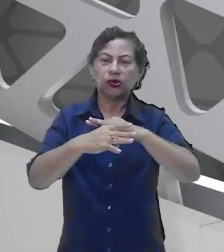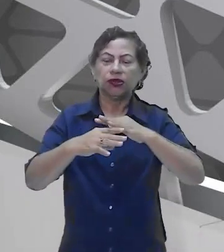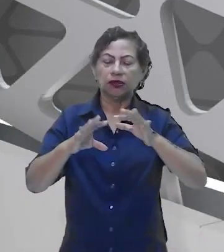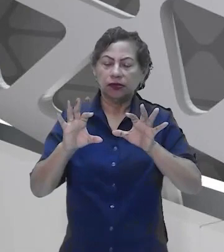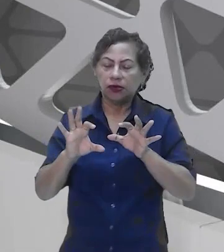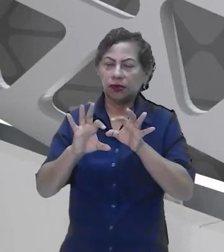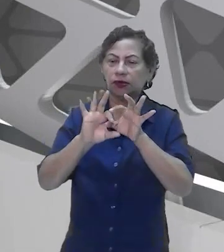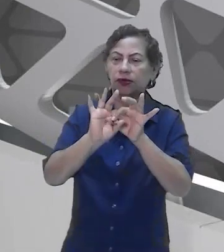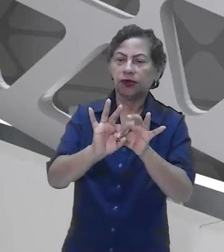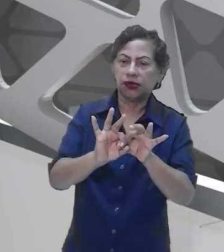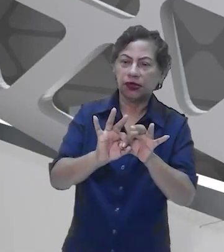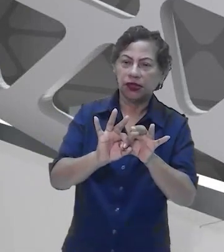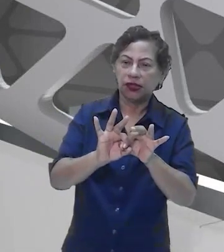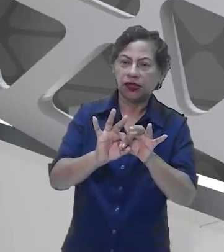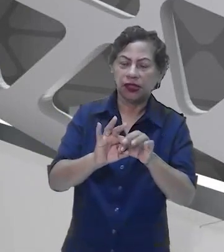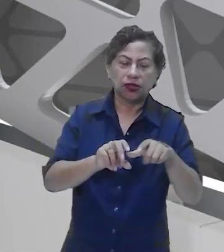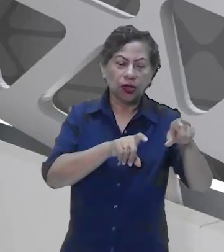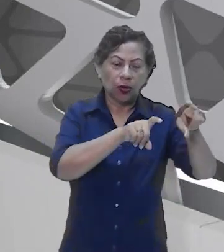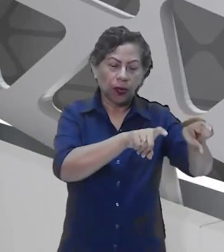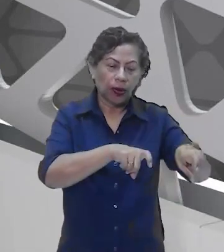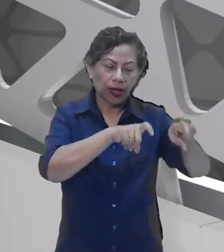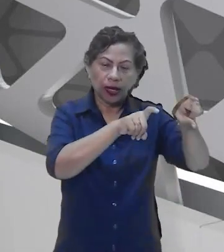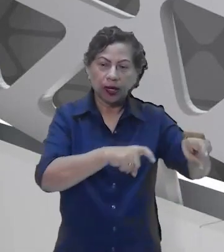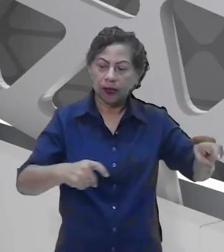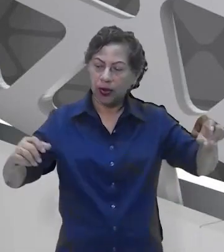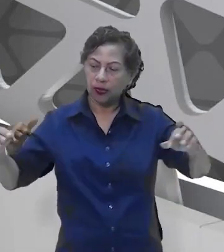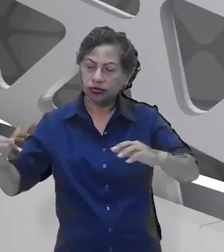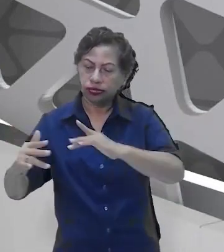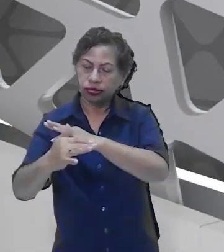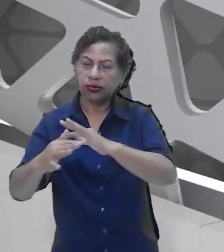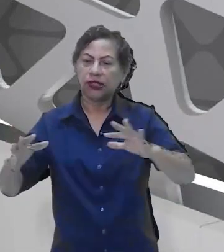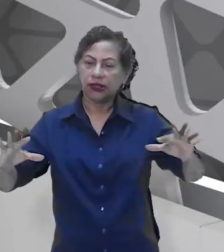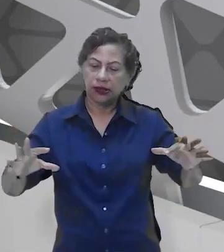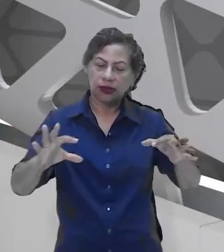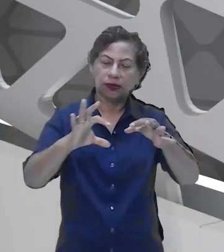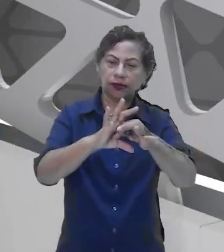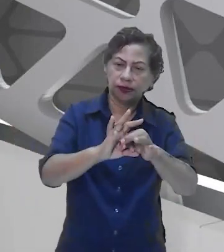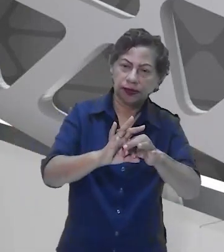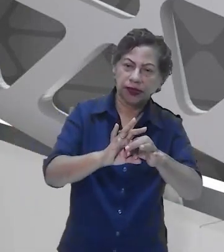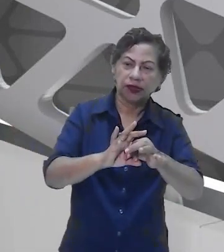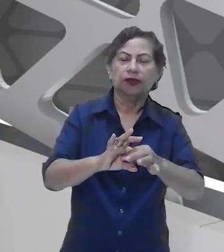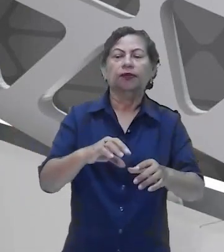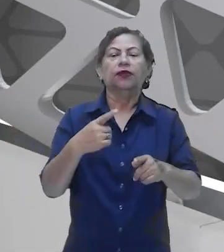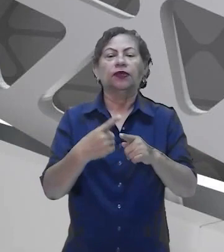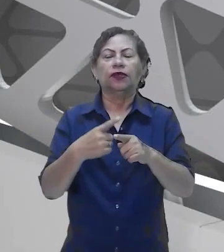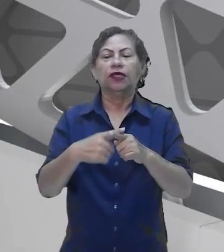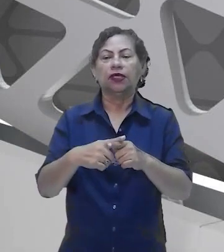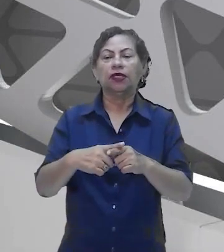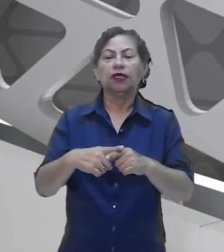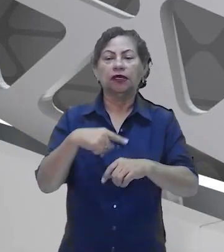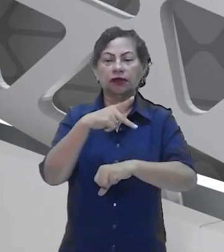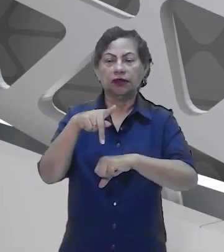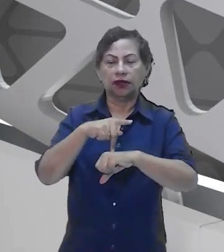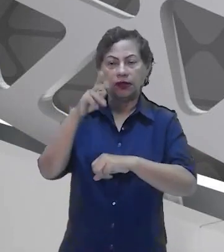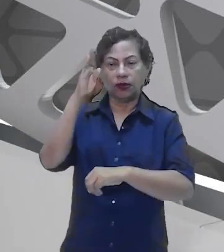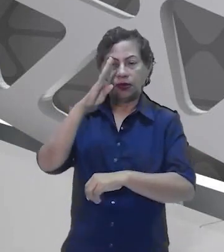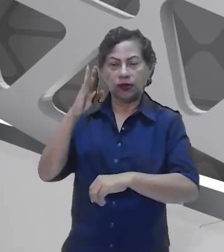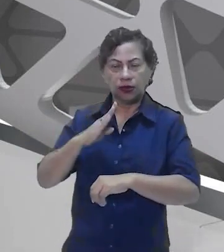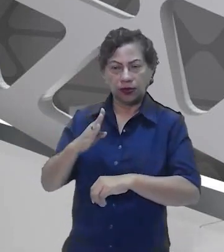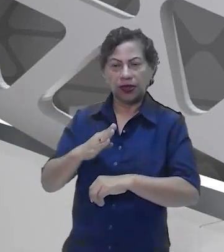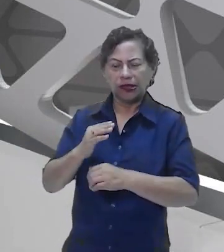certo? Então, a modernização do campo, ela acontece, quando o nosso país começa a